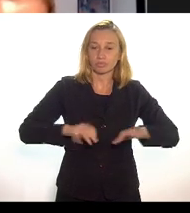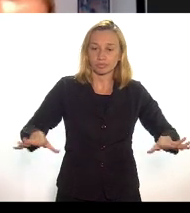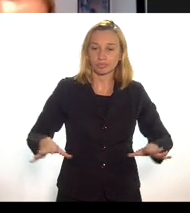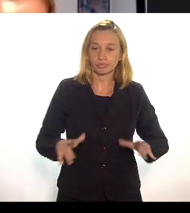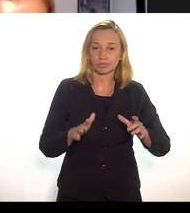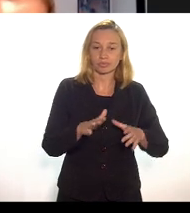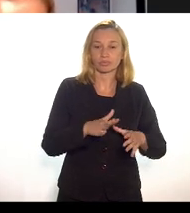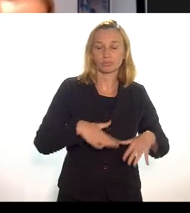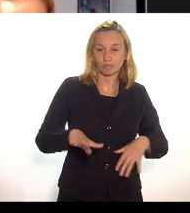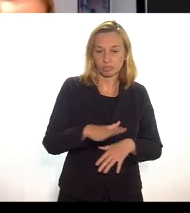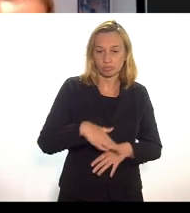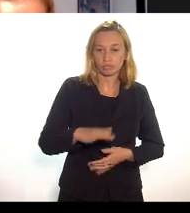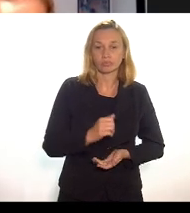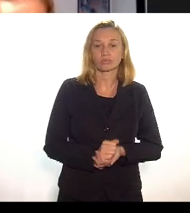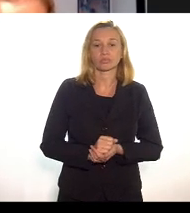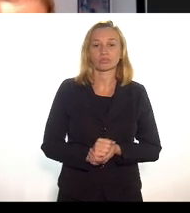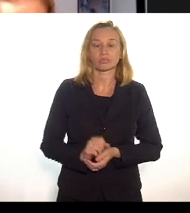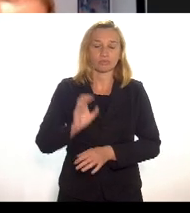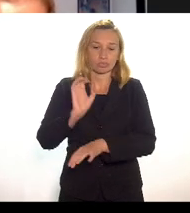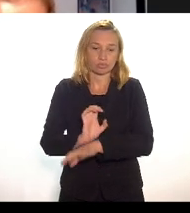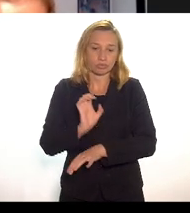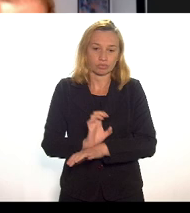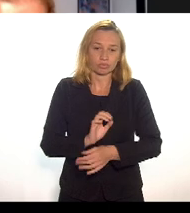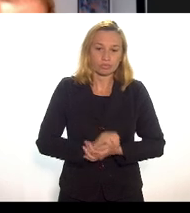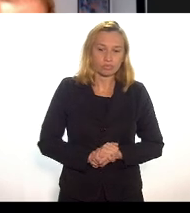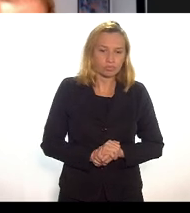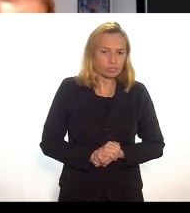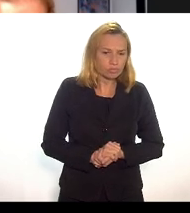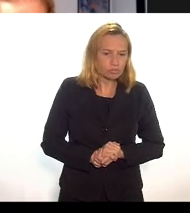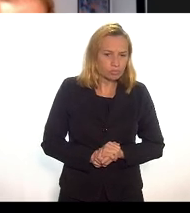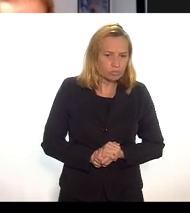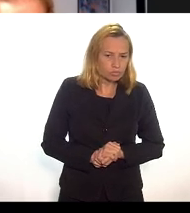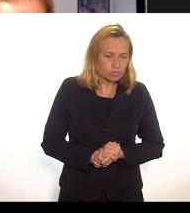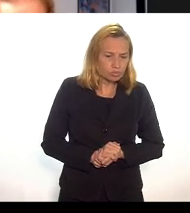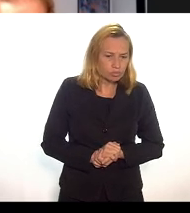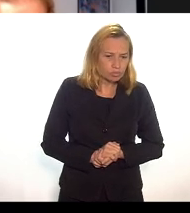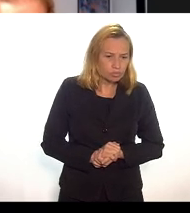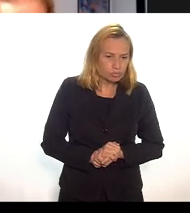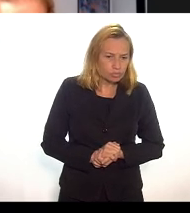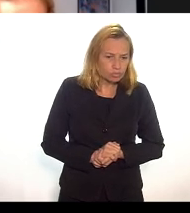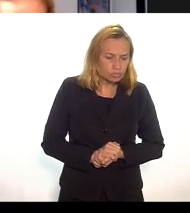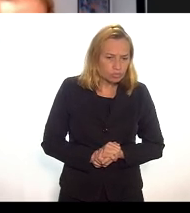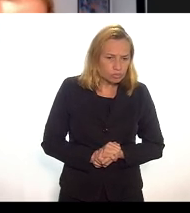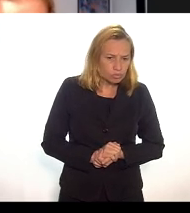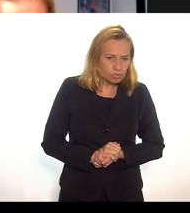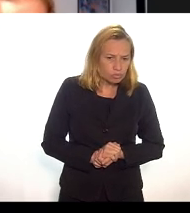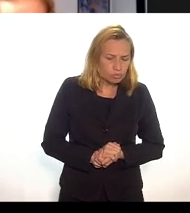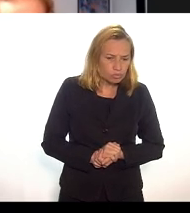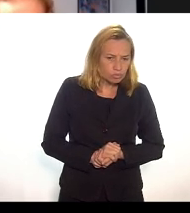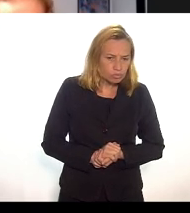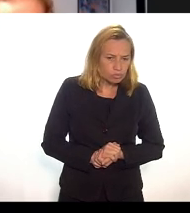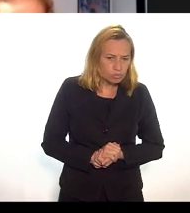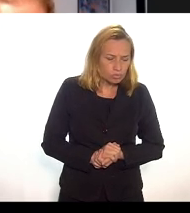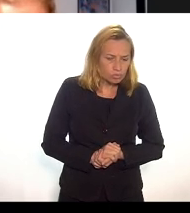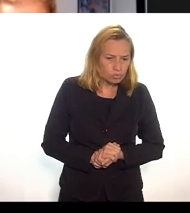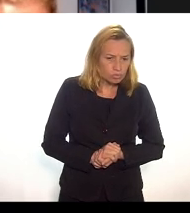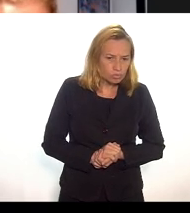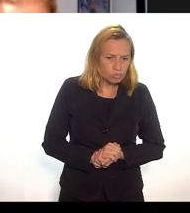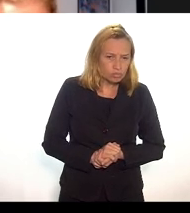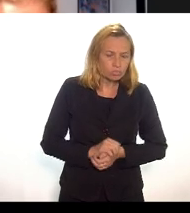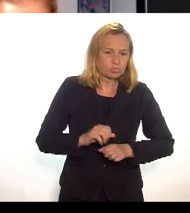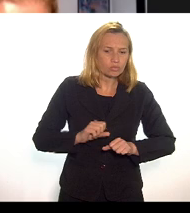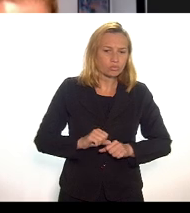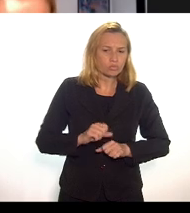que concerne ao Estado e município no intuito de dar a devida assistência à